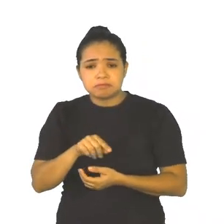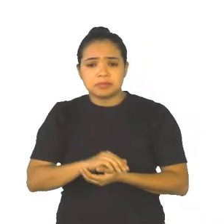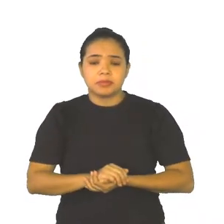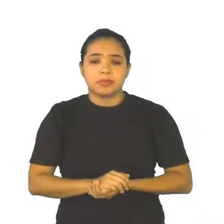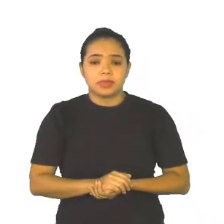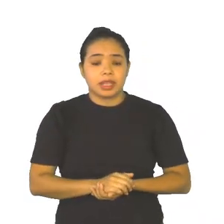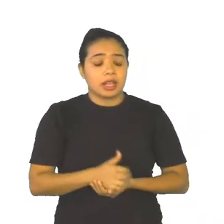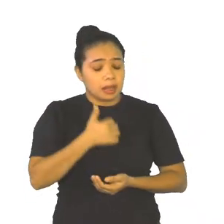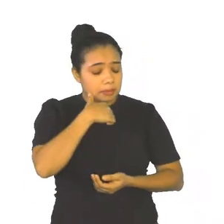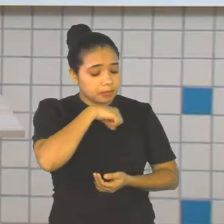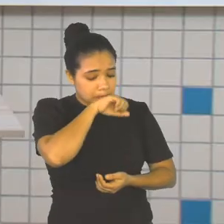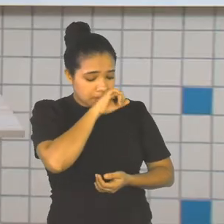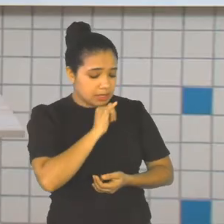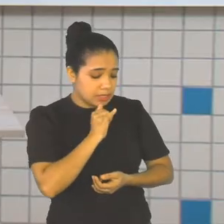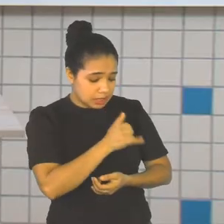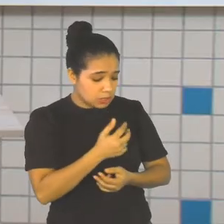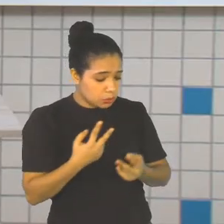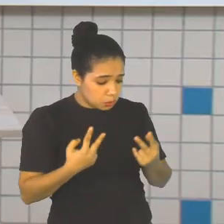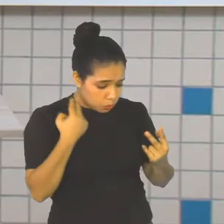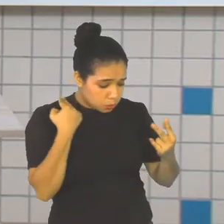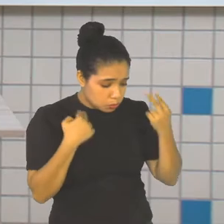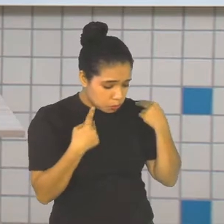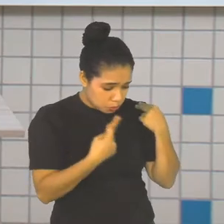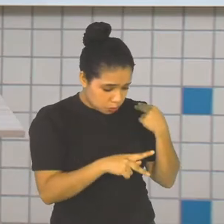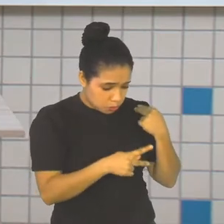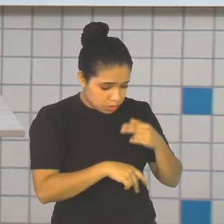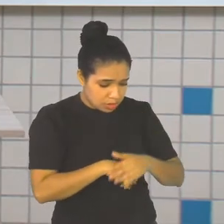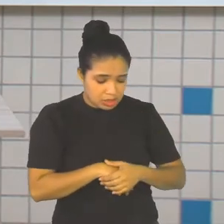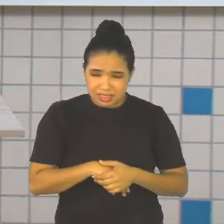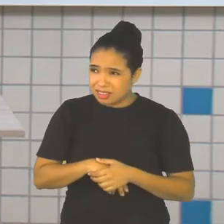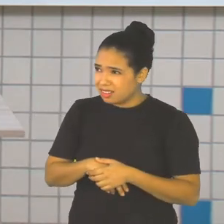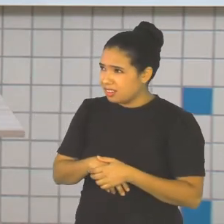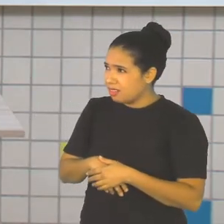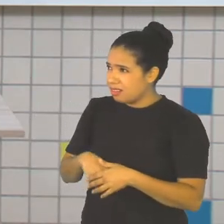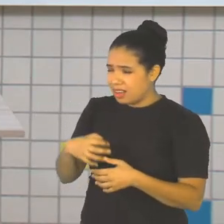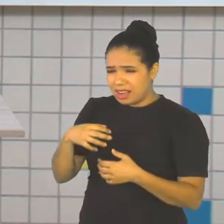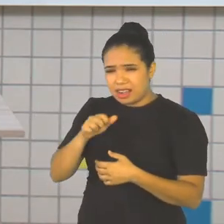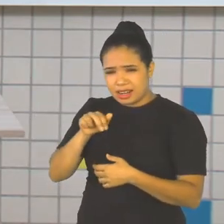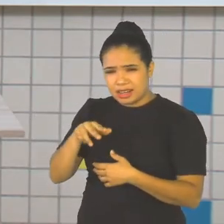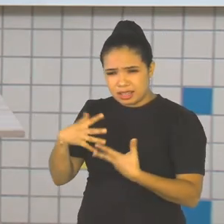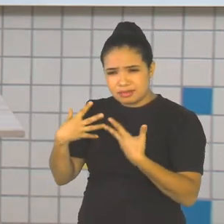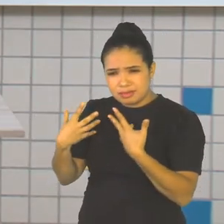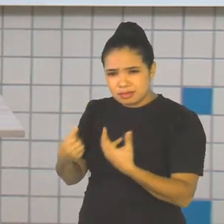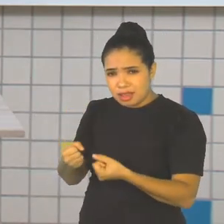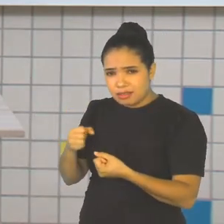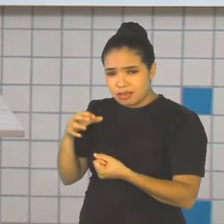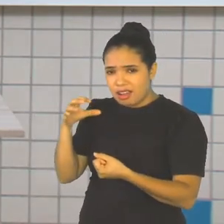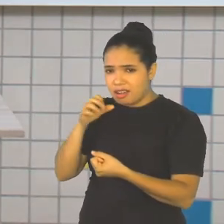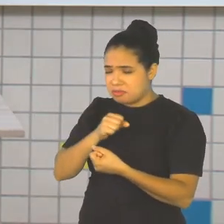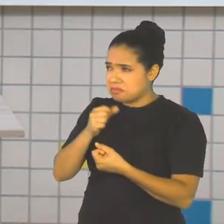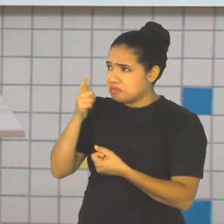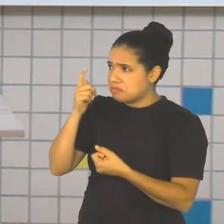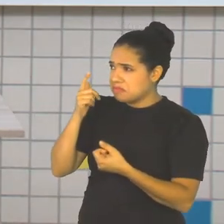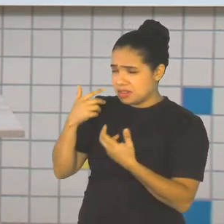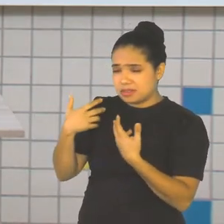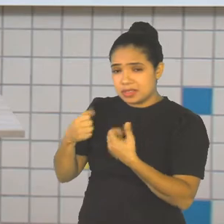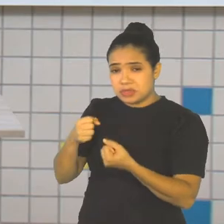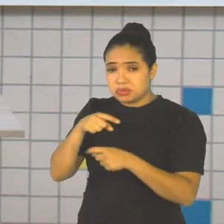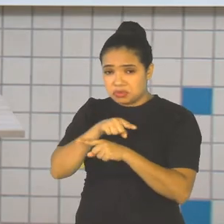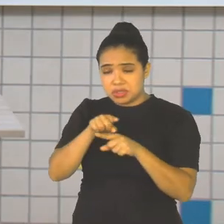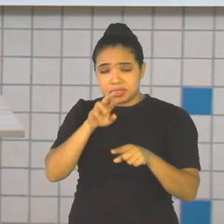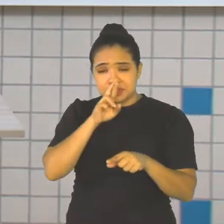dela, como é que ela reage? Ela aceita realmente cortar os cabelos? De imediato? Vocês vão